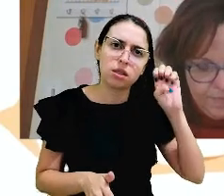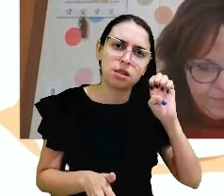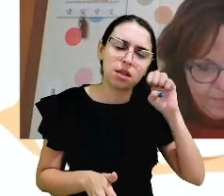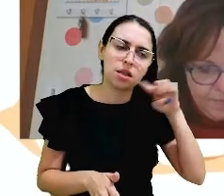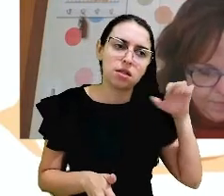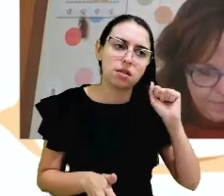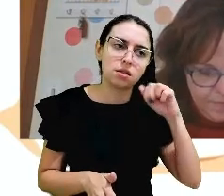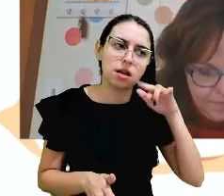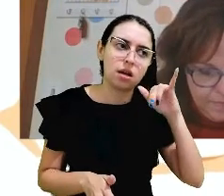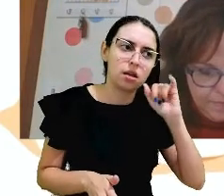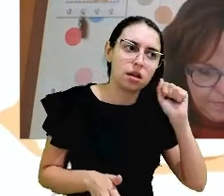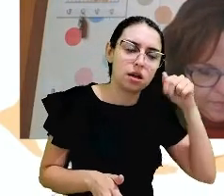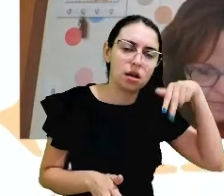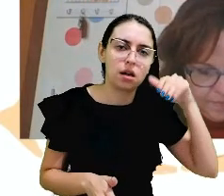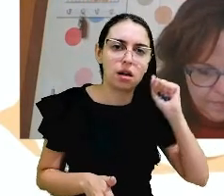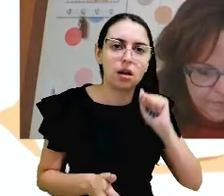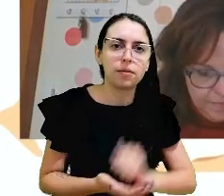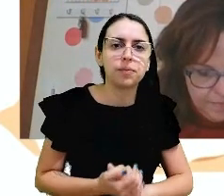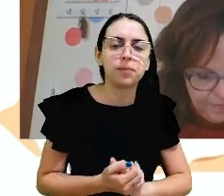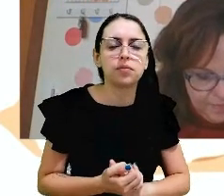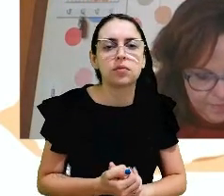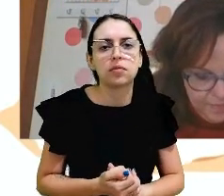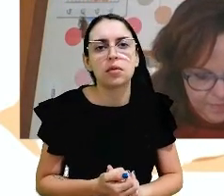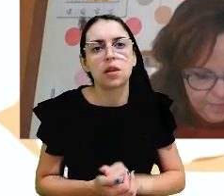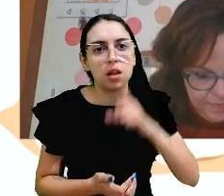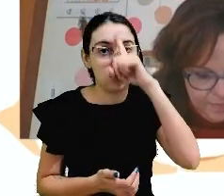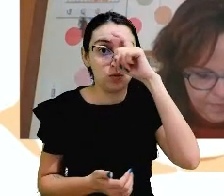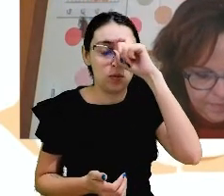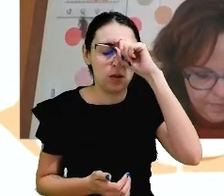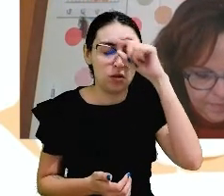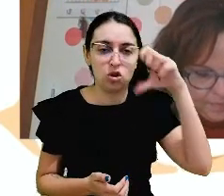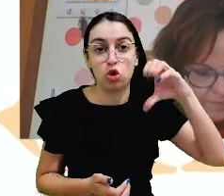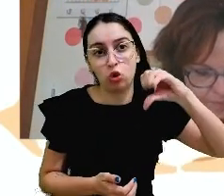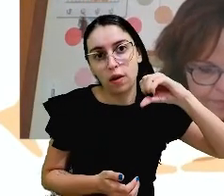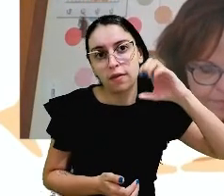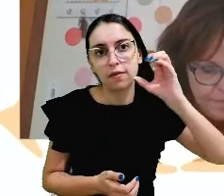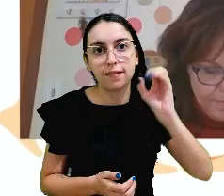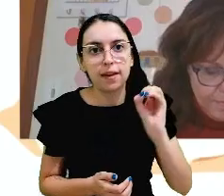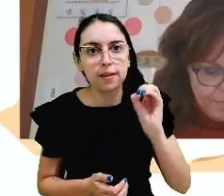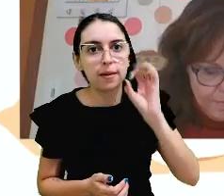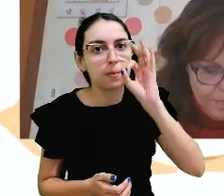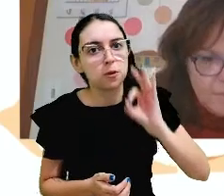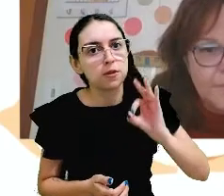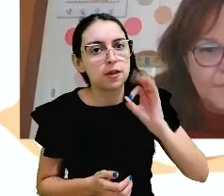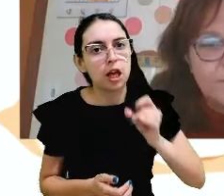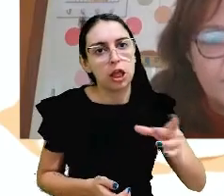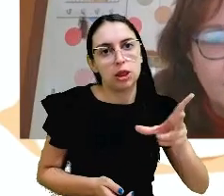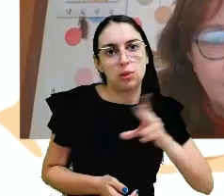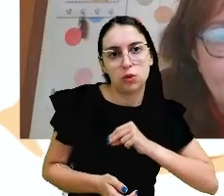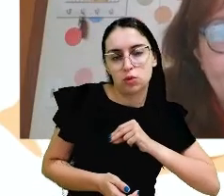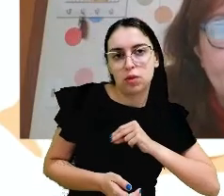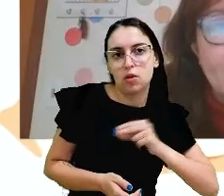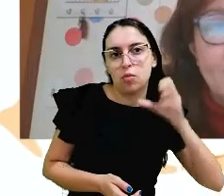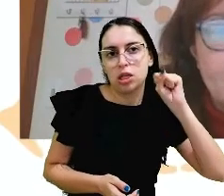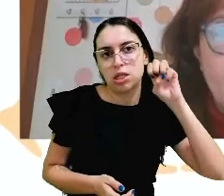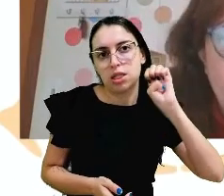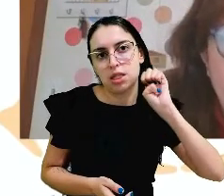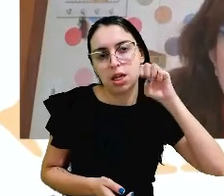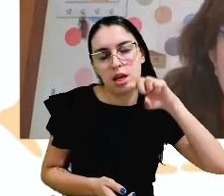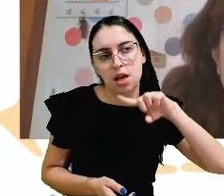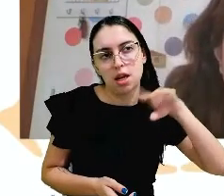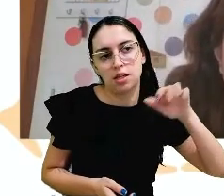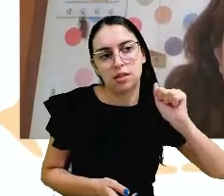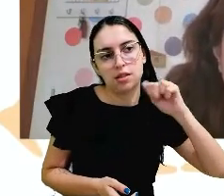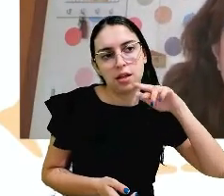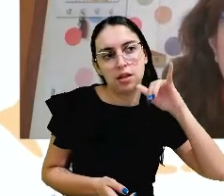90% de taxa de cesárea em alguns hospitais particulares pelo Brasil, ou mais, né? E essas mulheres